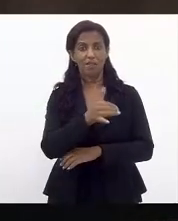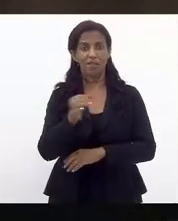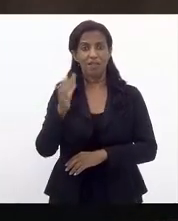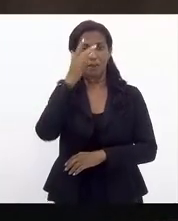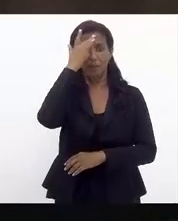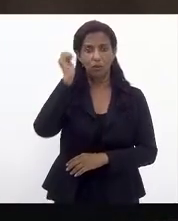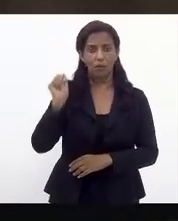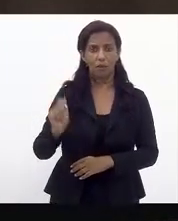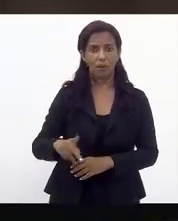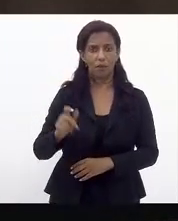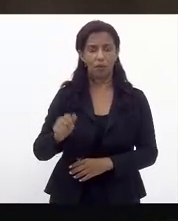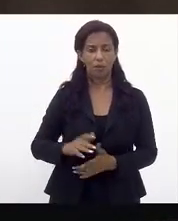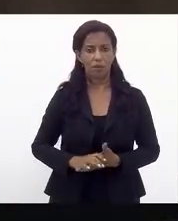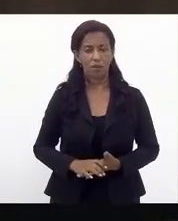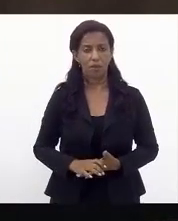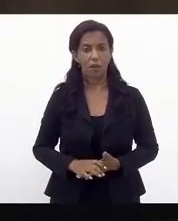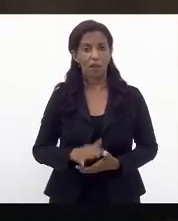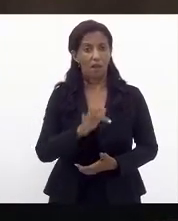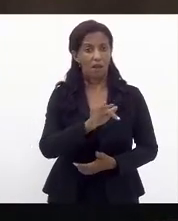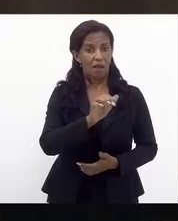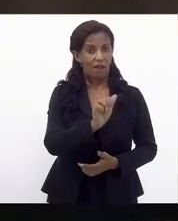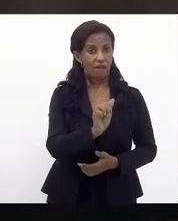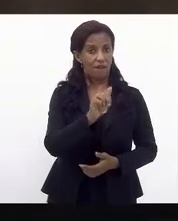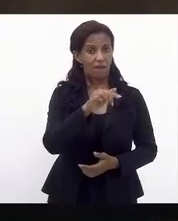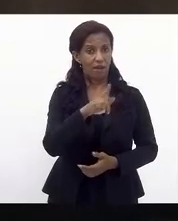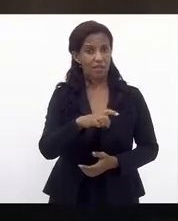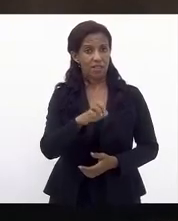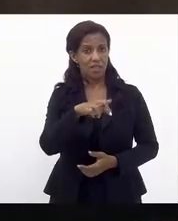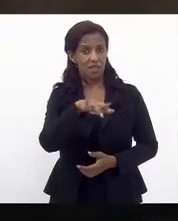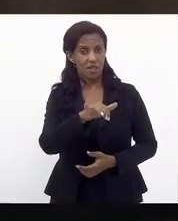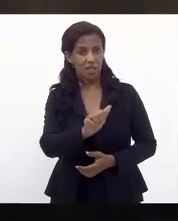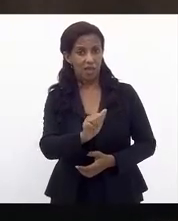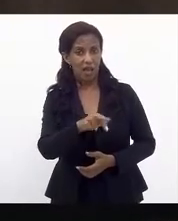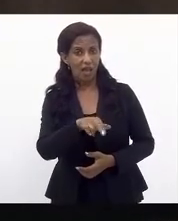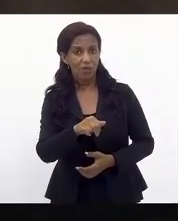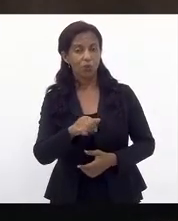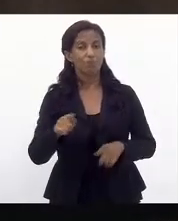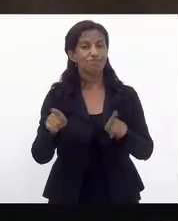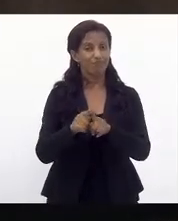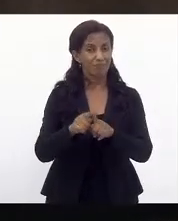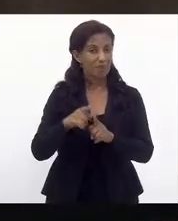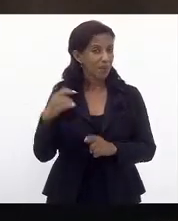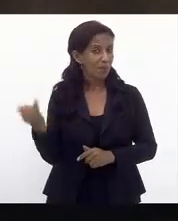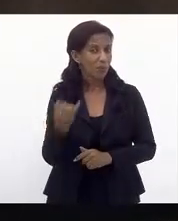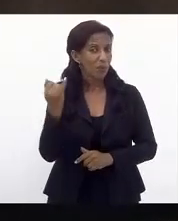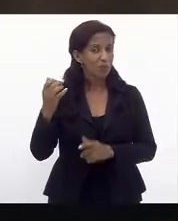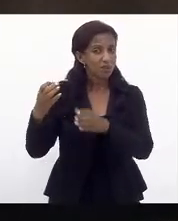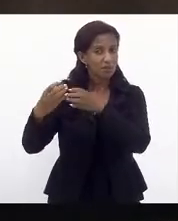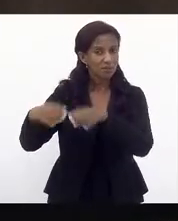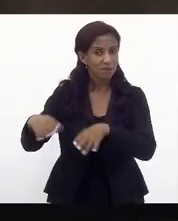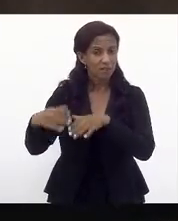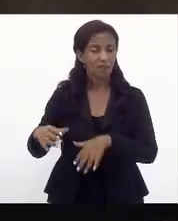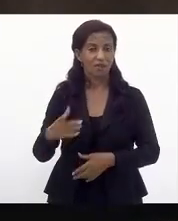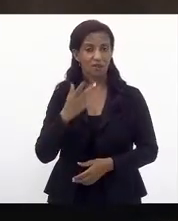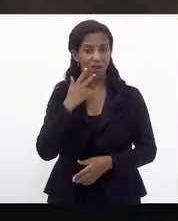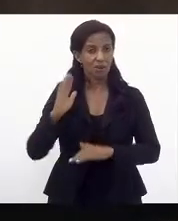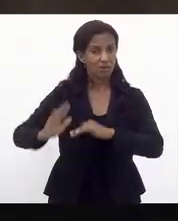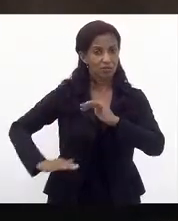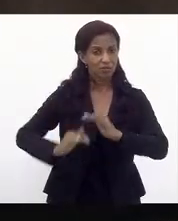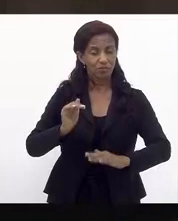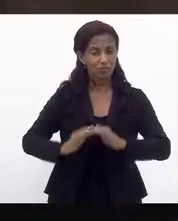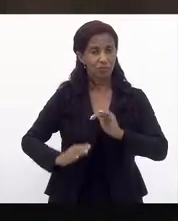fiscais para se aposentar o quadro de fazer andares ele é mais precário do que os auditores fiscais então a gente está falando as carreiras que